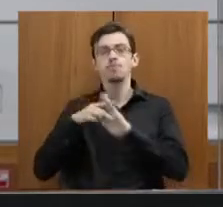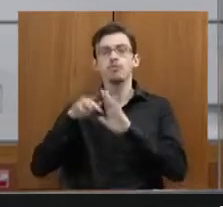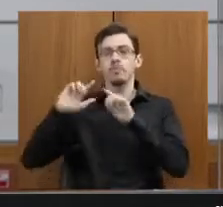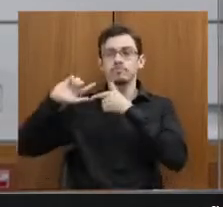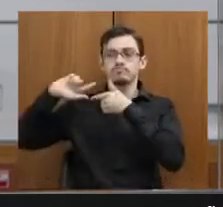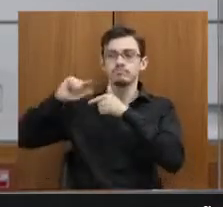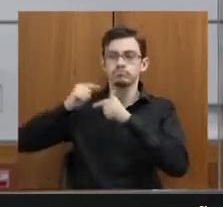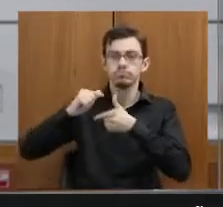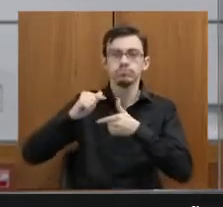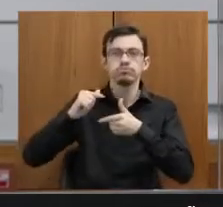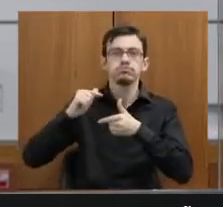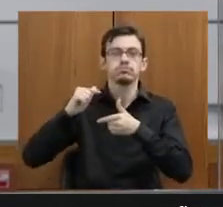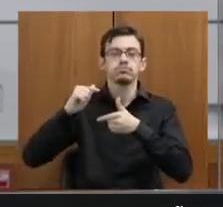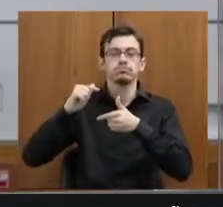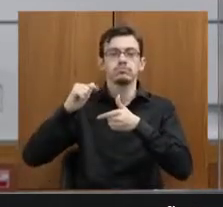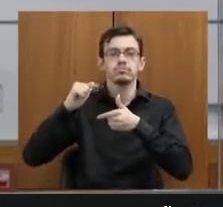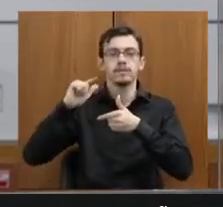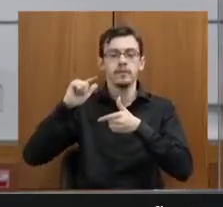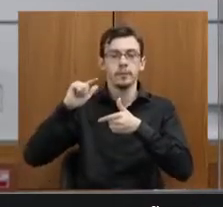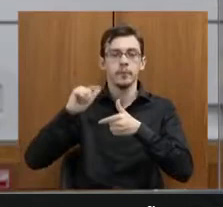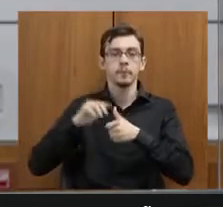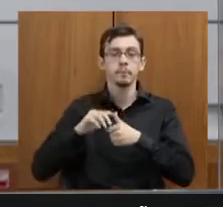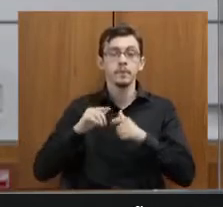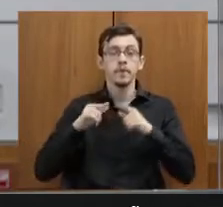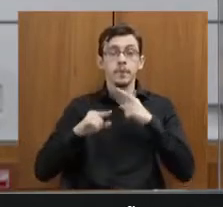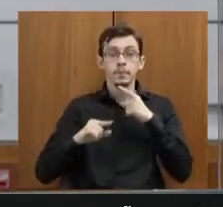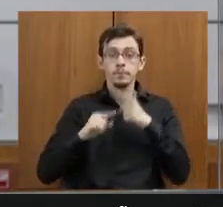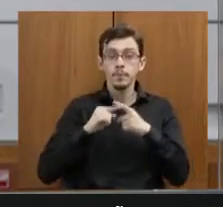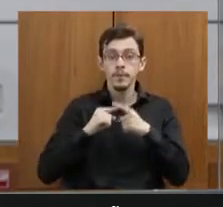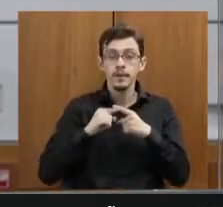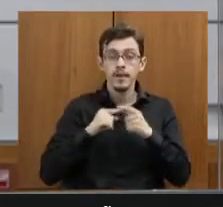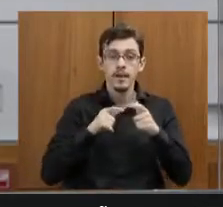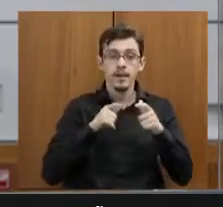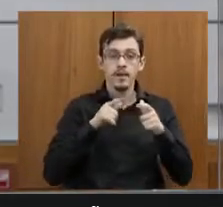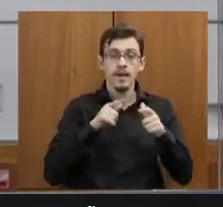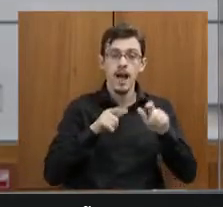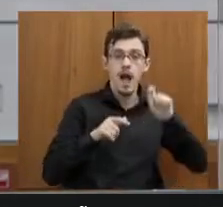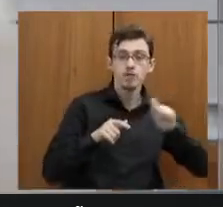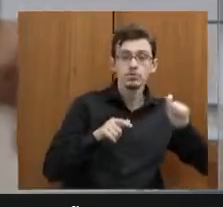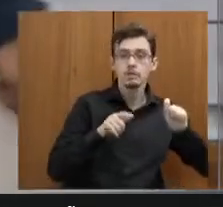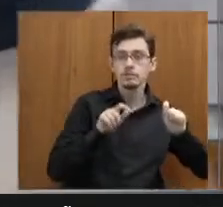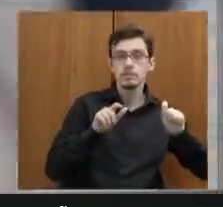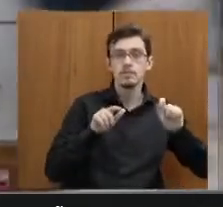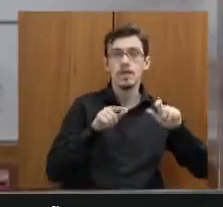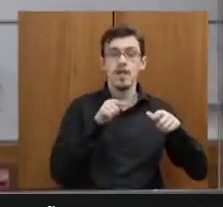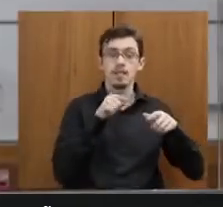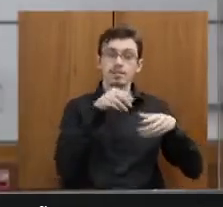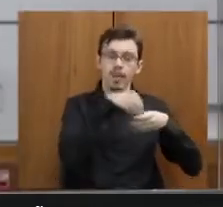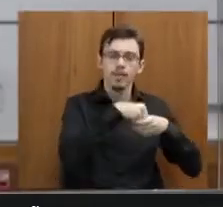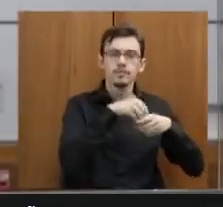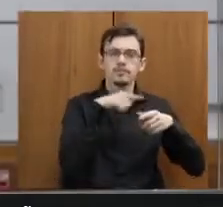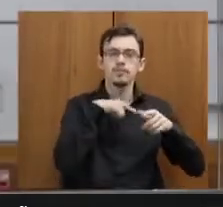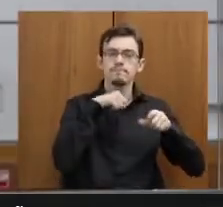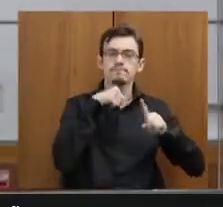as plantas conquistas que tivemos nesse país ela se dão deste local né ela você dá um beijo e local podendo a